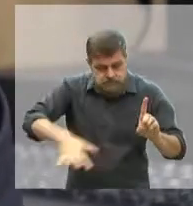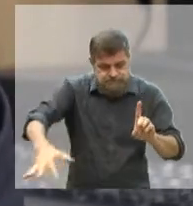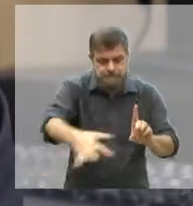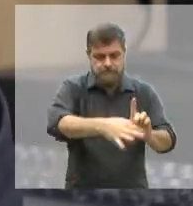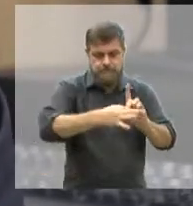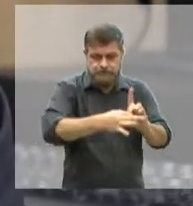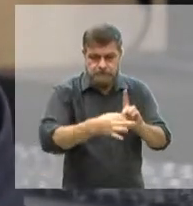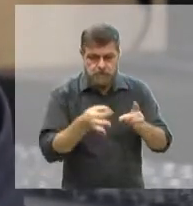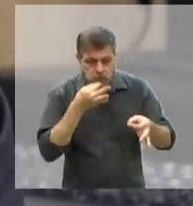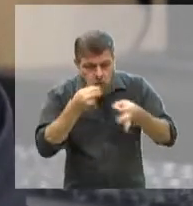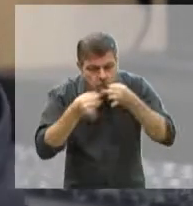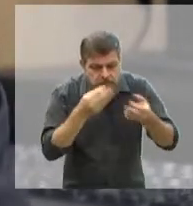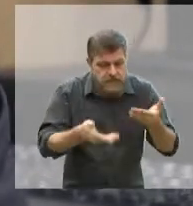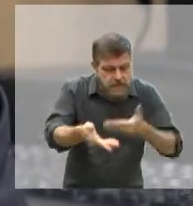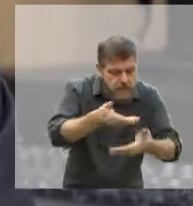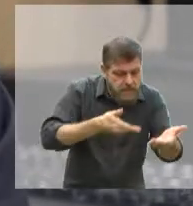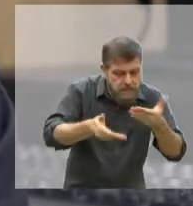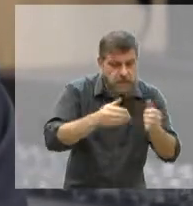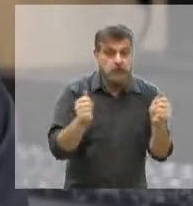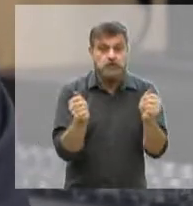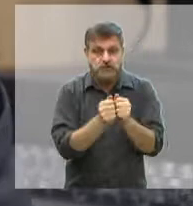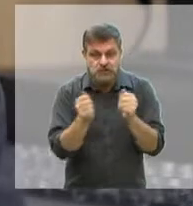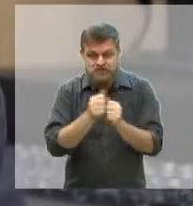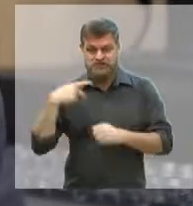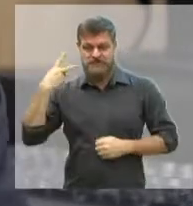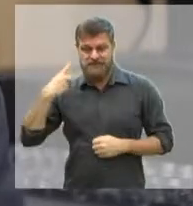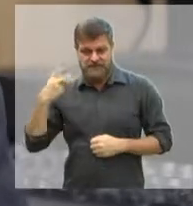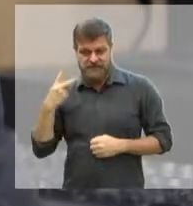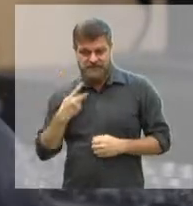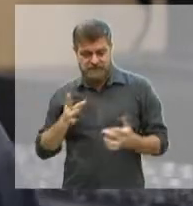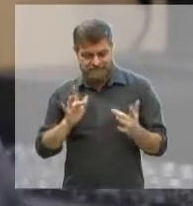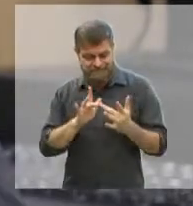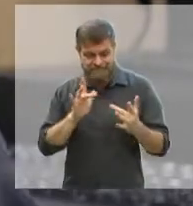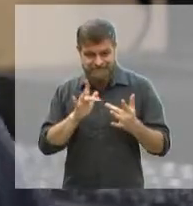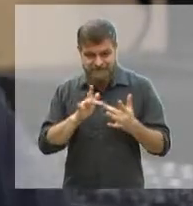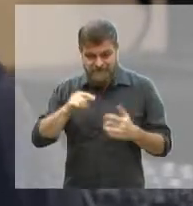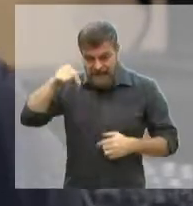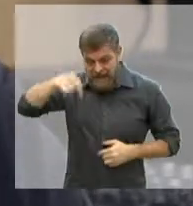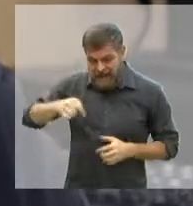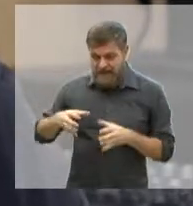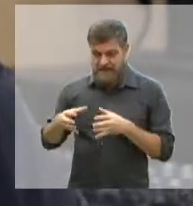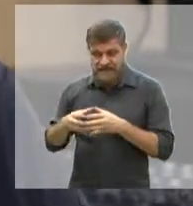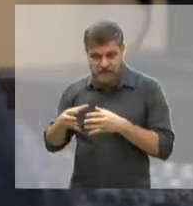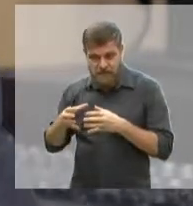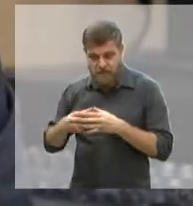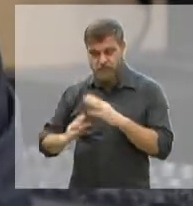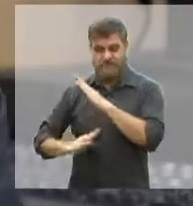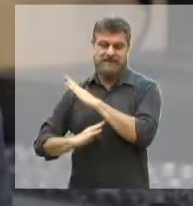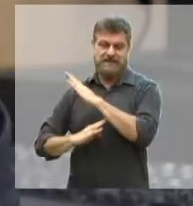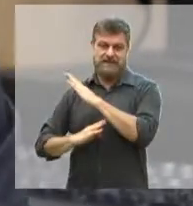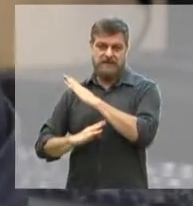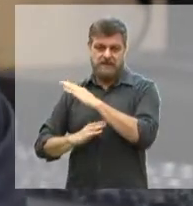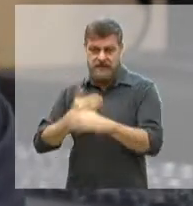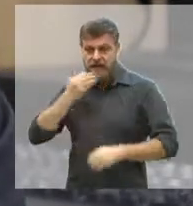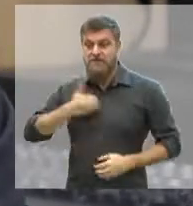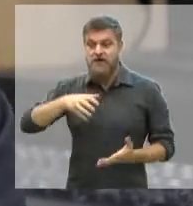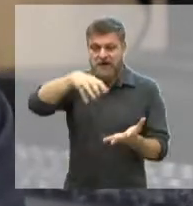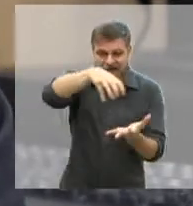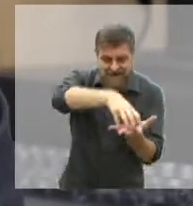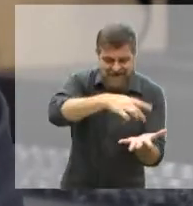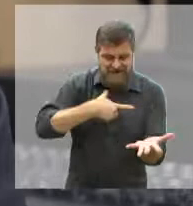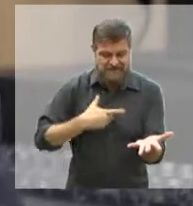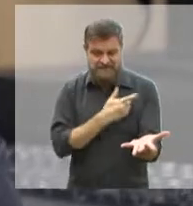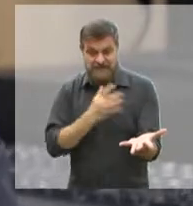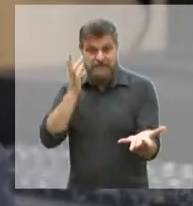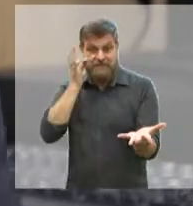espaços da Comissão e da Câmara mais elevado do que quando a gente realiza a reunião da comissão aqui na casa. Então, a gente